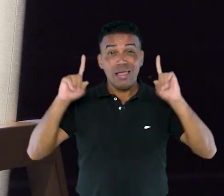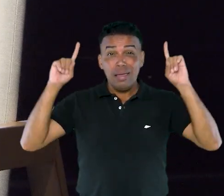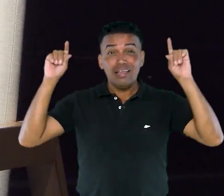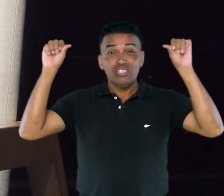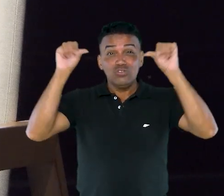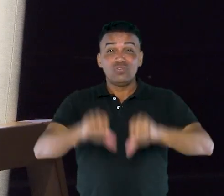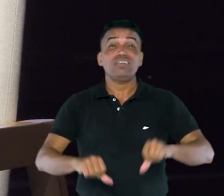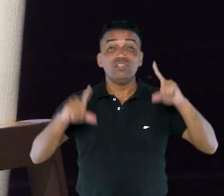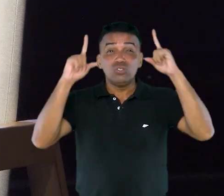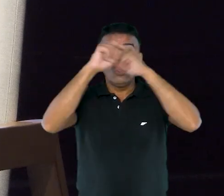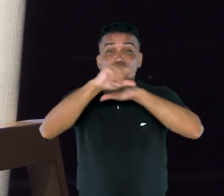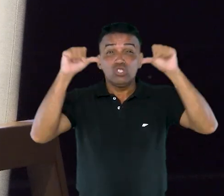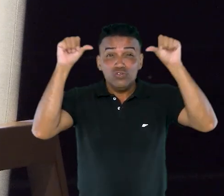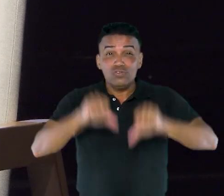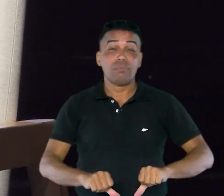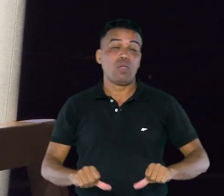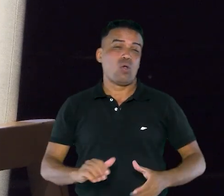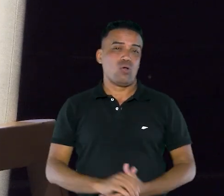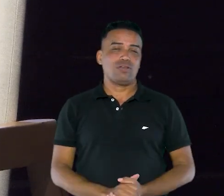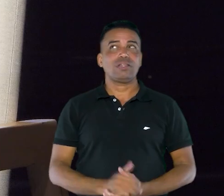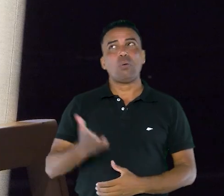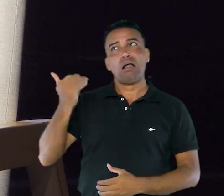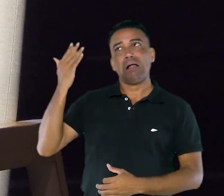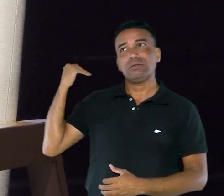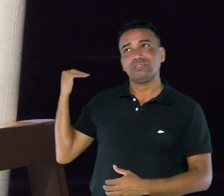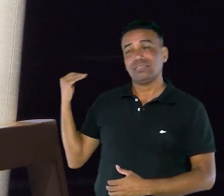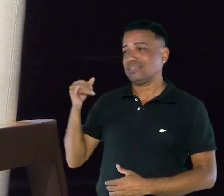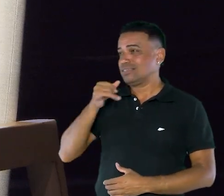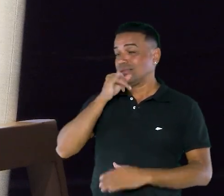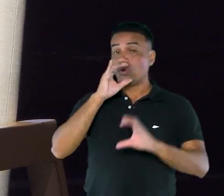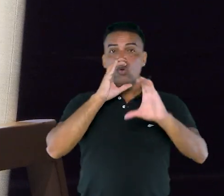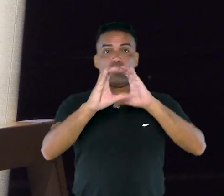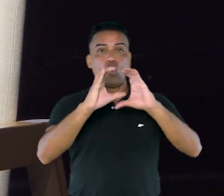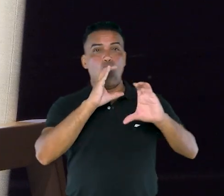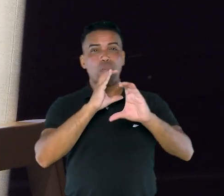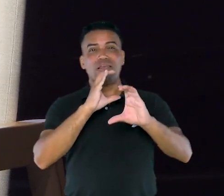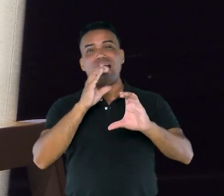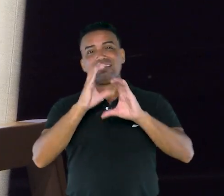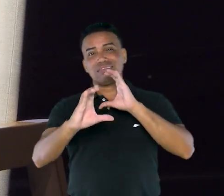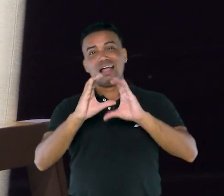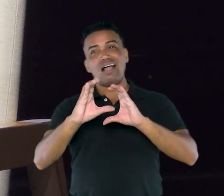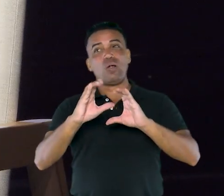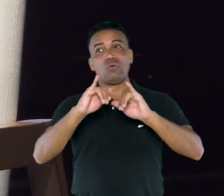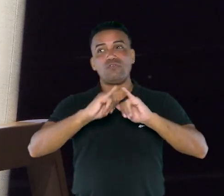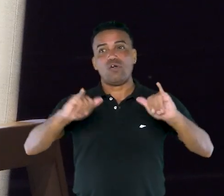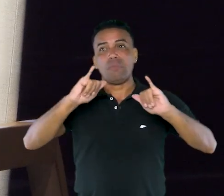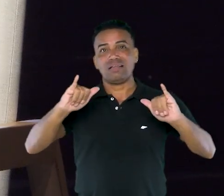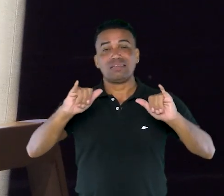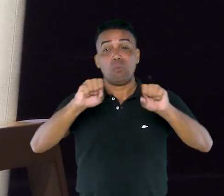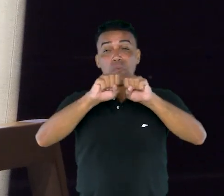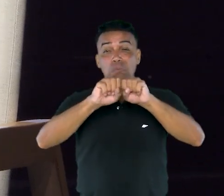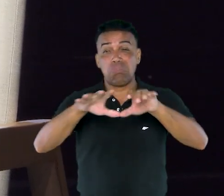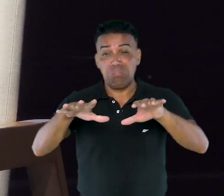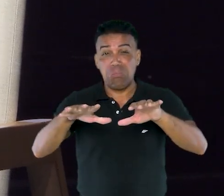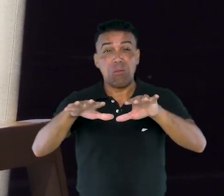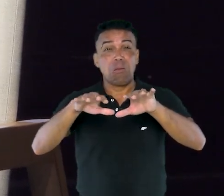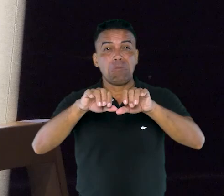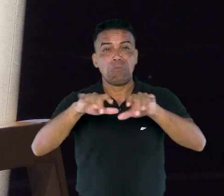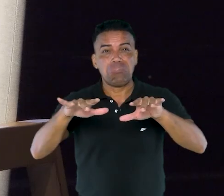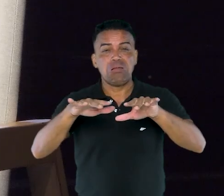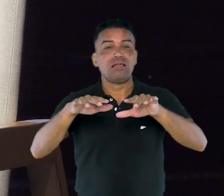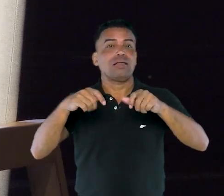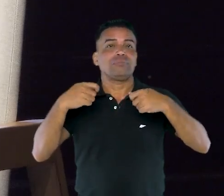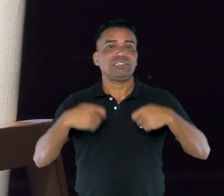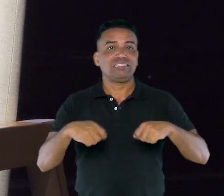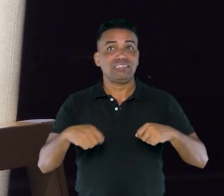Porque antes a gente vivia aquela situação de que, bom, comunicar é difícil, a informação geralmente não é suficiente,